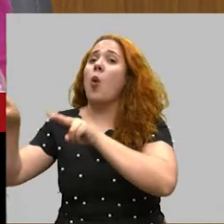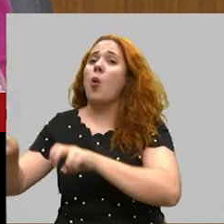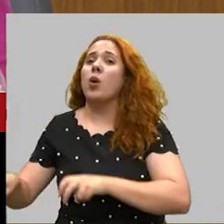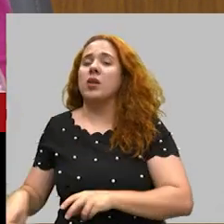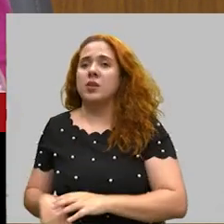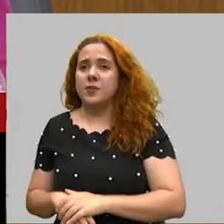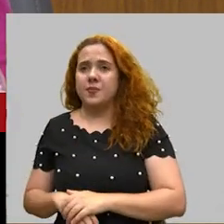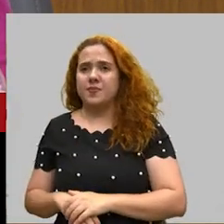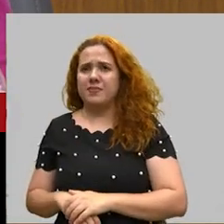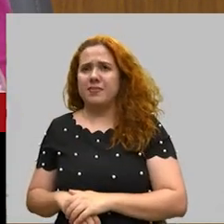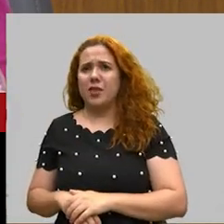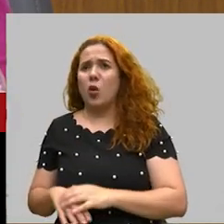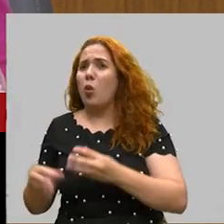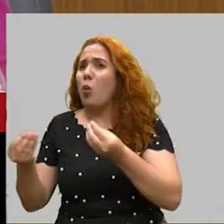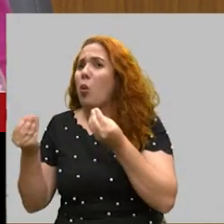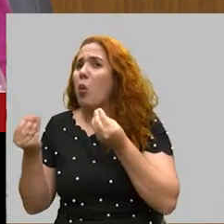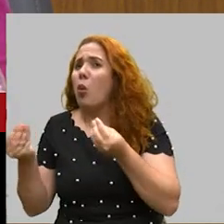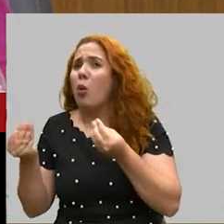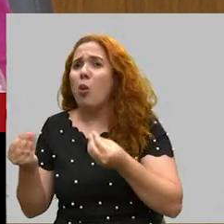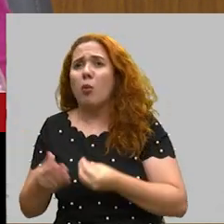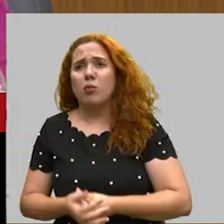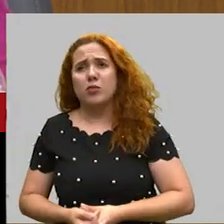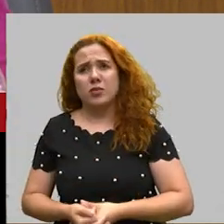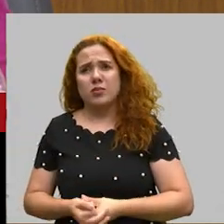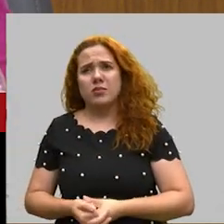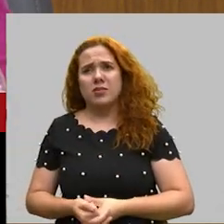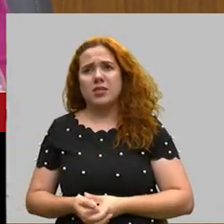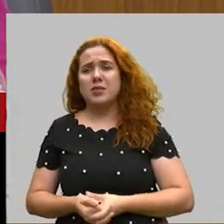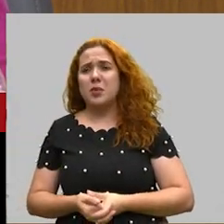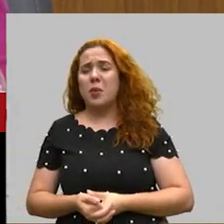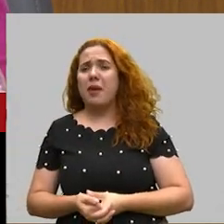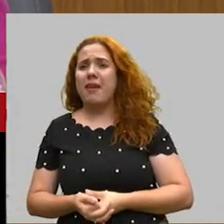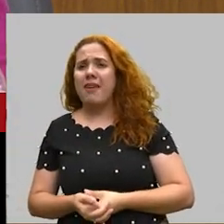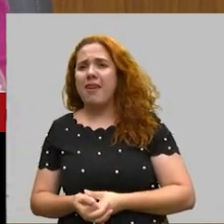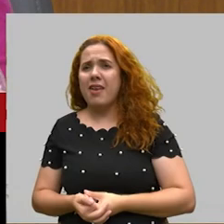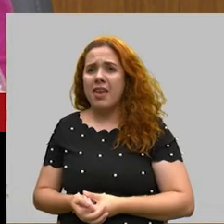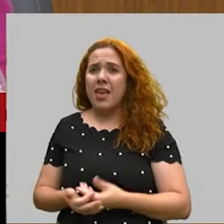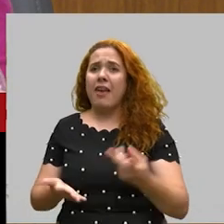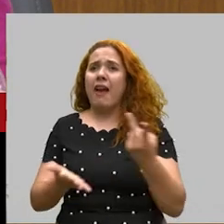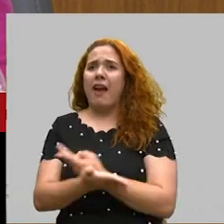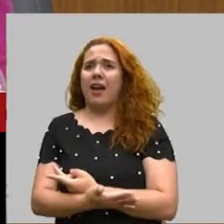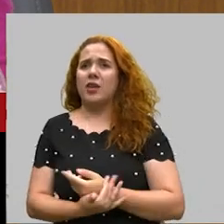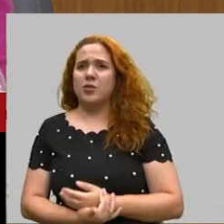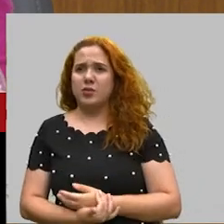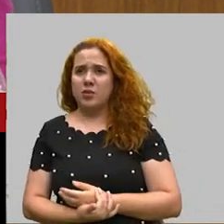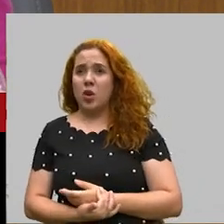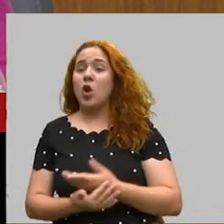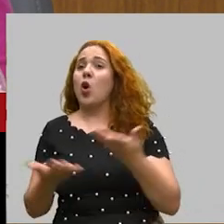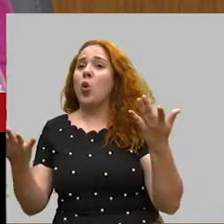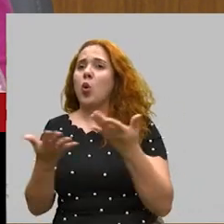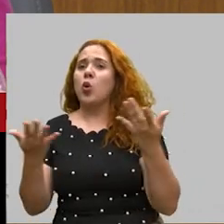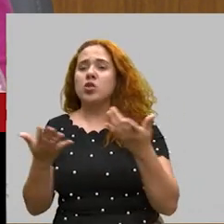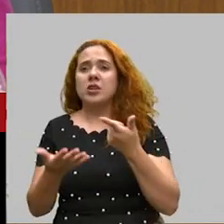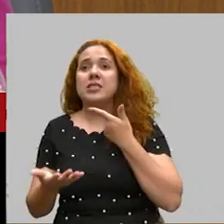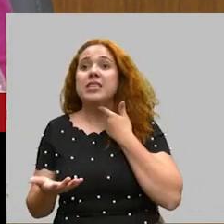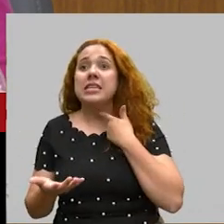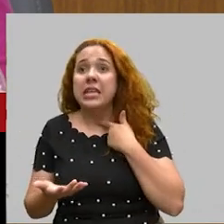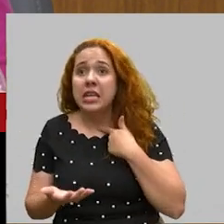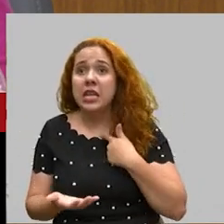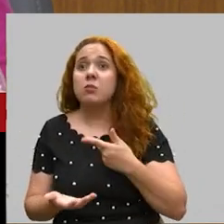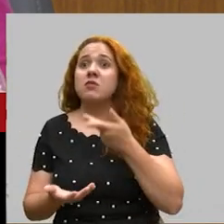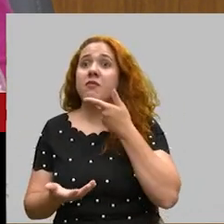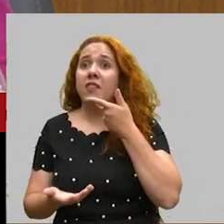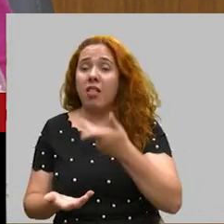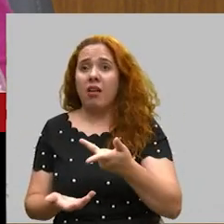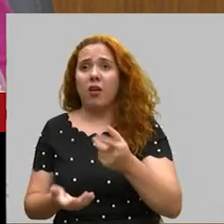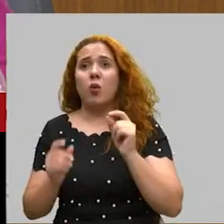isso é um dos principais desafios é fazer toda essa denúncia é buscar um diálogo mais